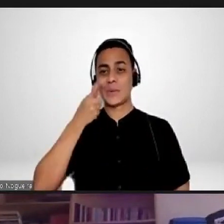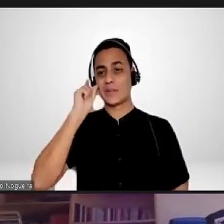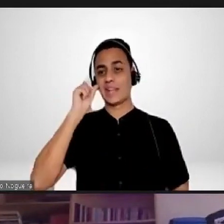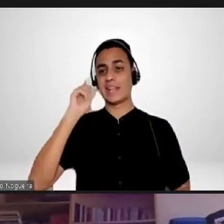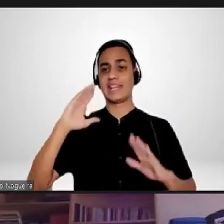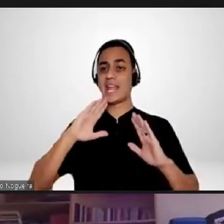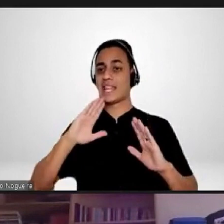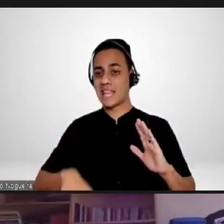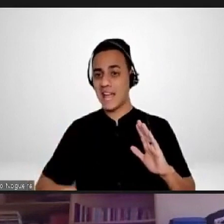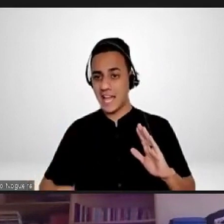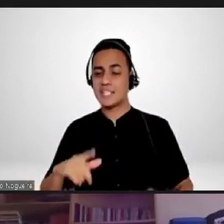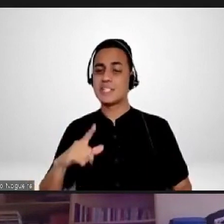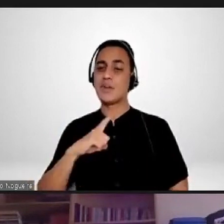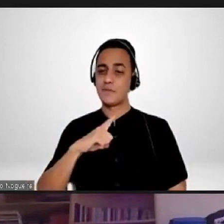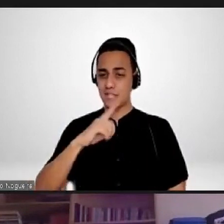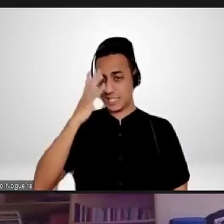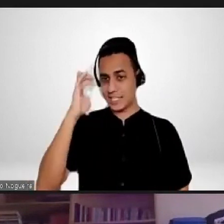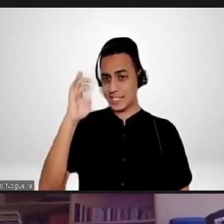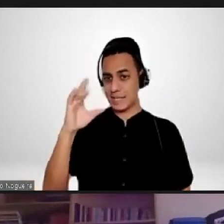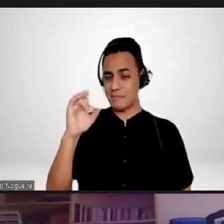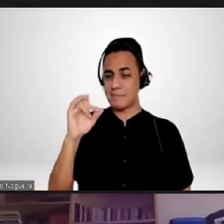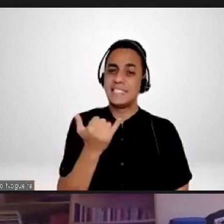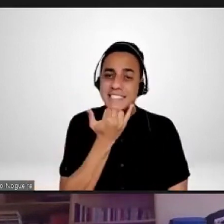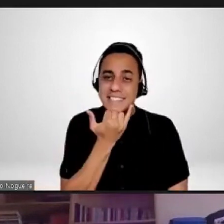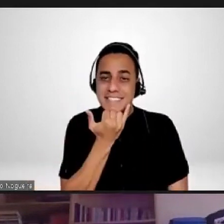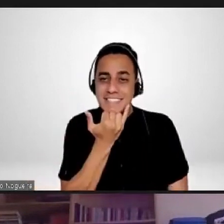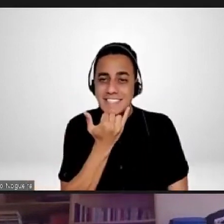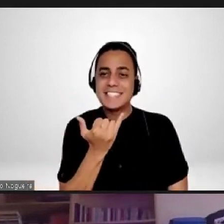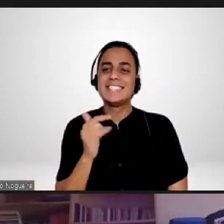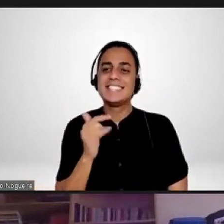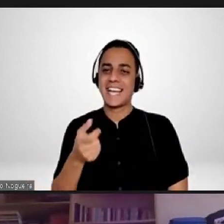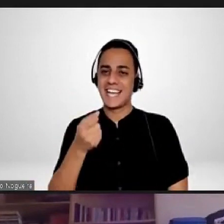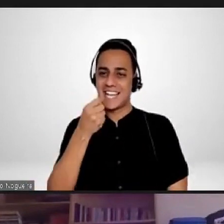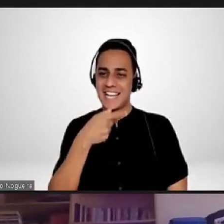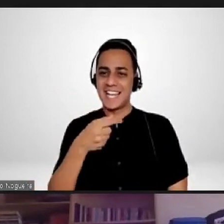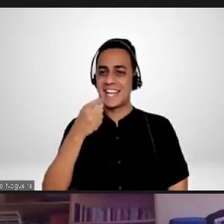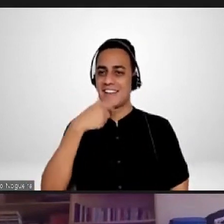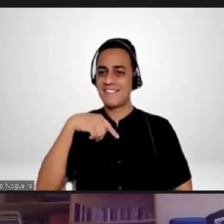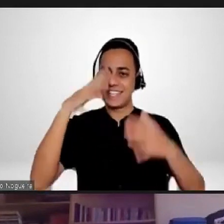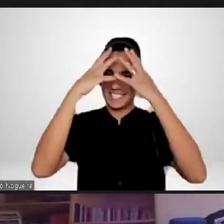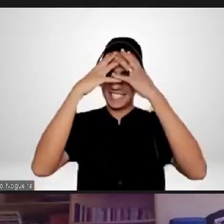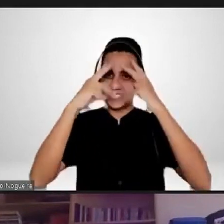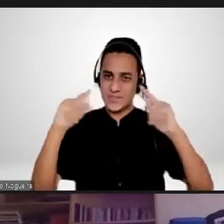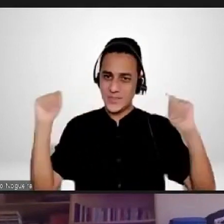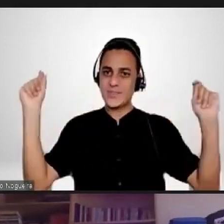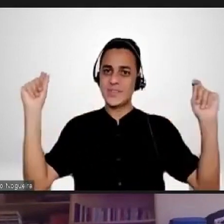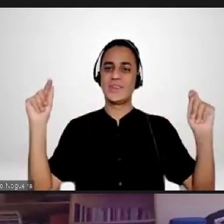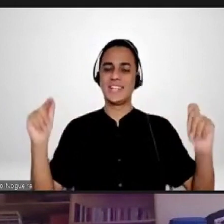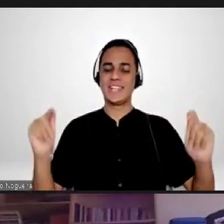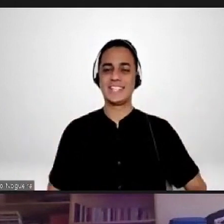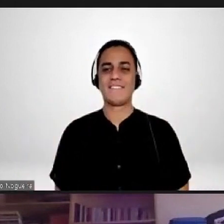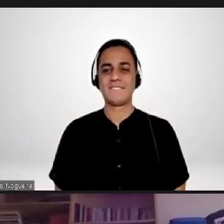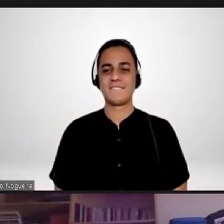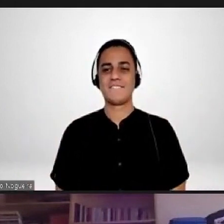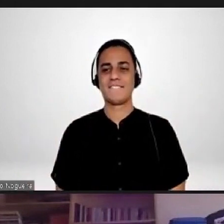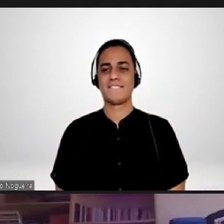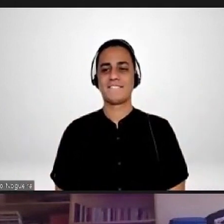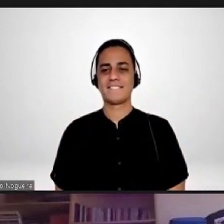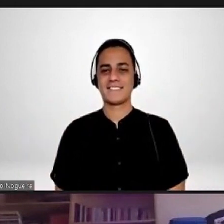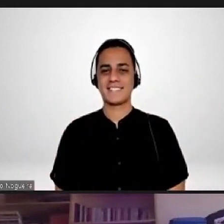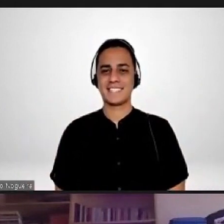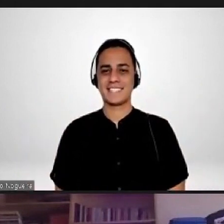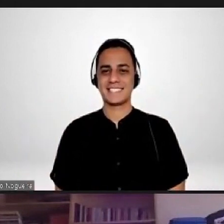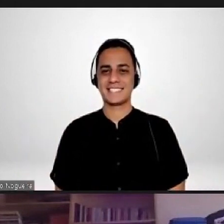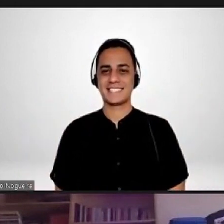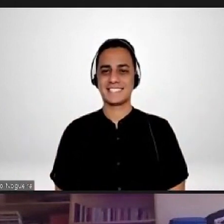com um pouquinho de dor de cabeça, desculpa, já estou tomando remedinho para sanar esse problema. E, olha,